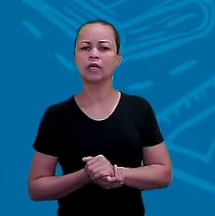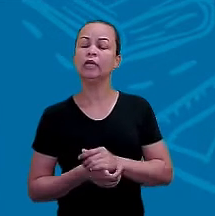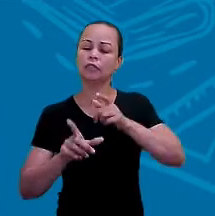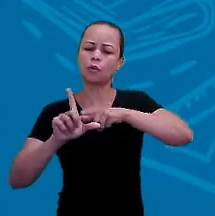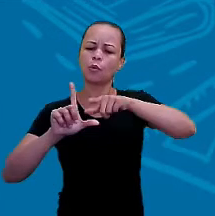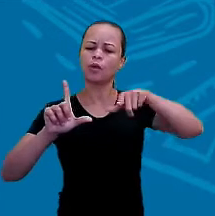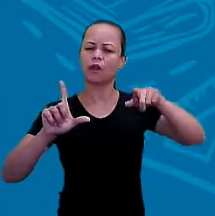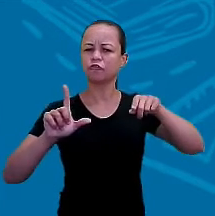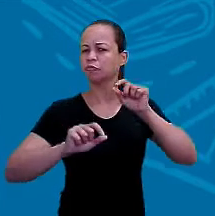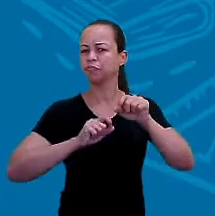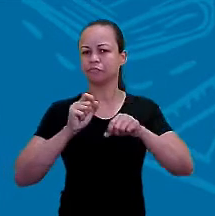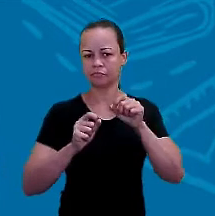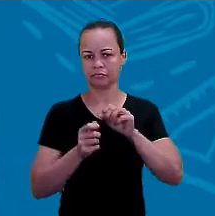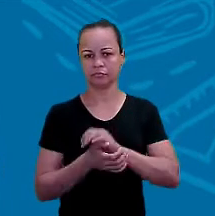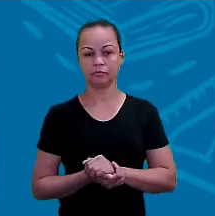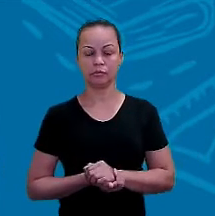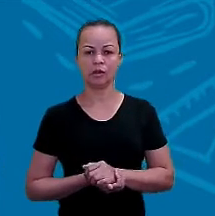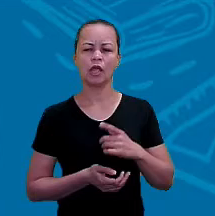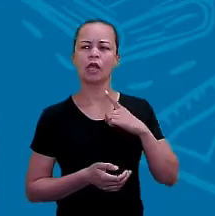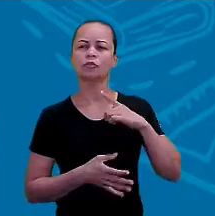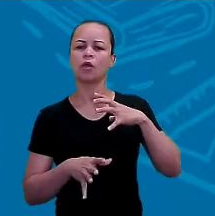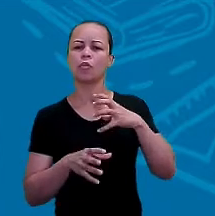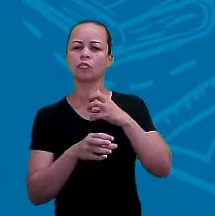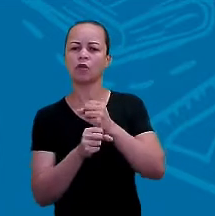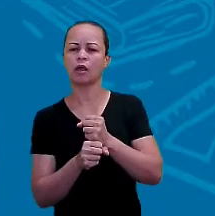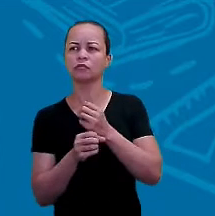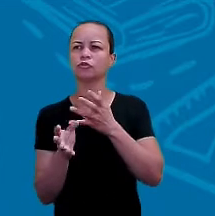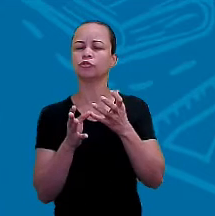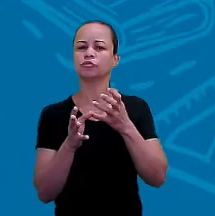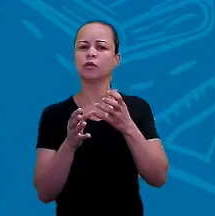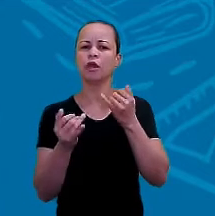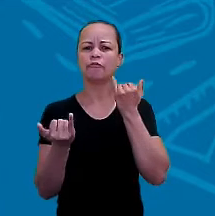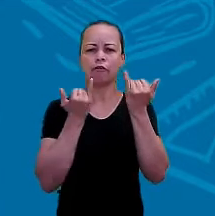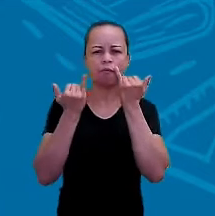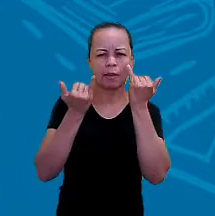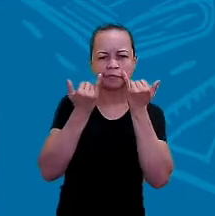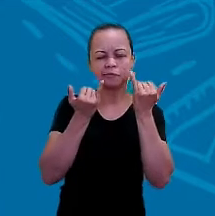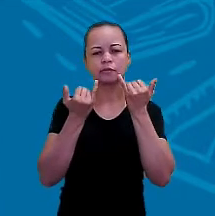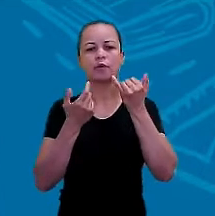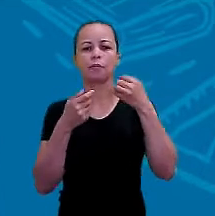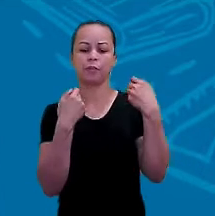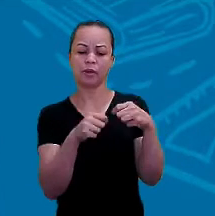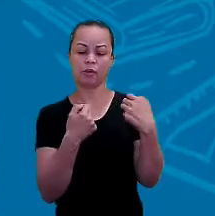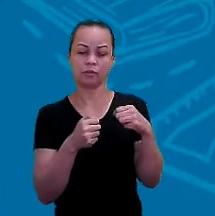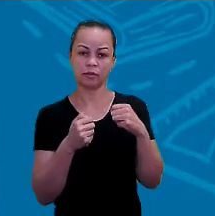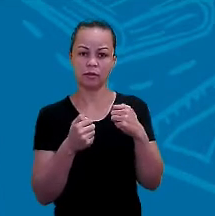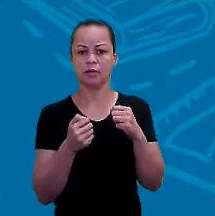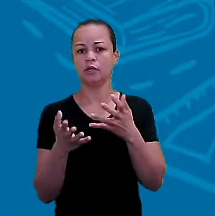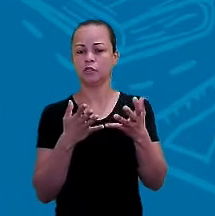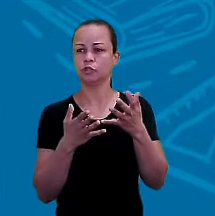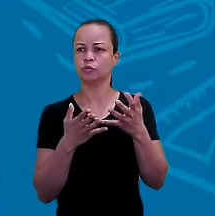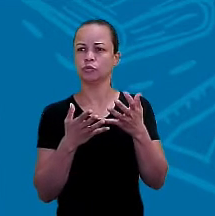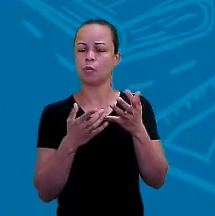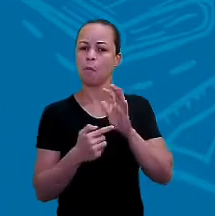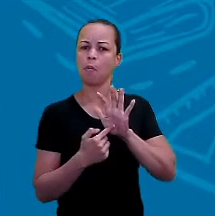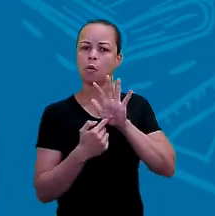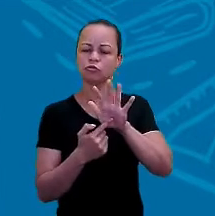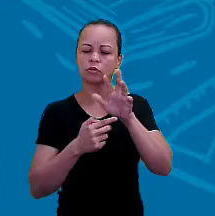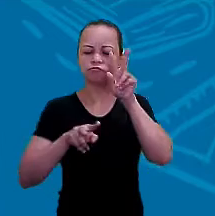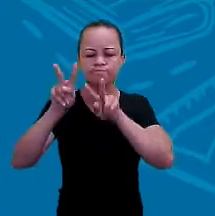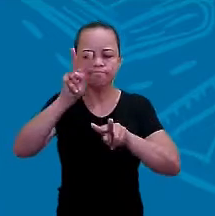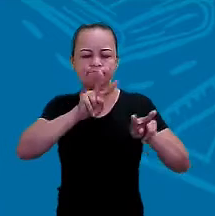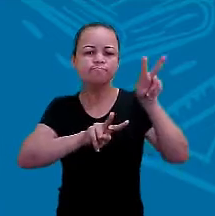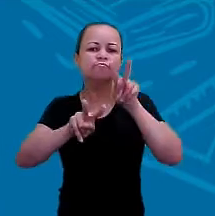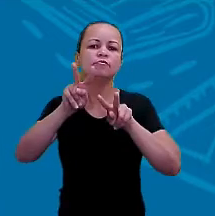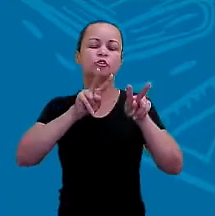Bom, eu tenho dados, eu tenho informações que eu preciso botar de uma forma visual,